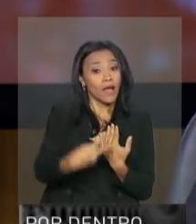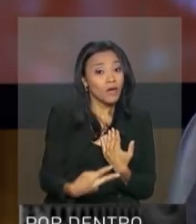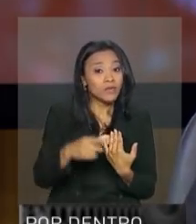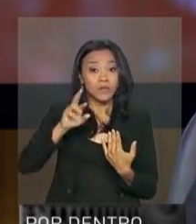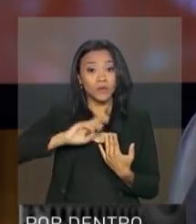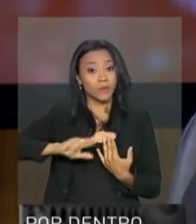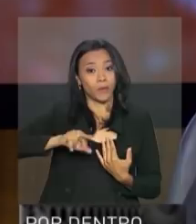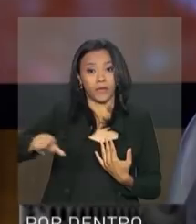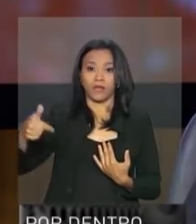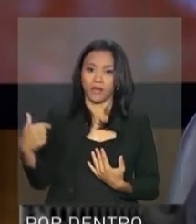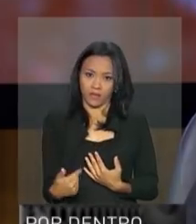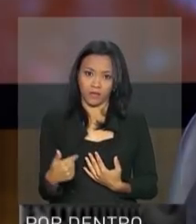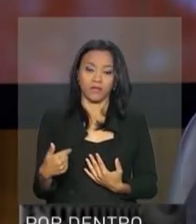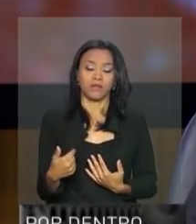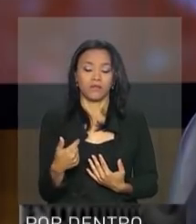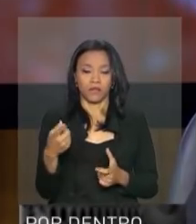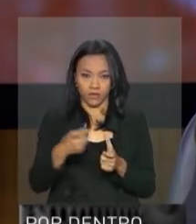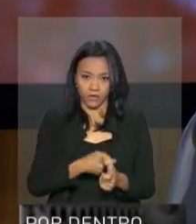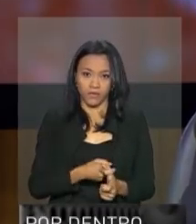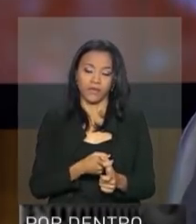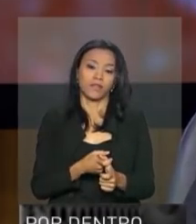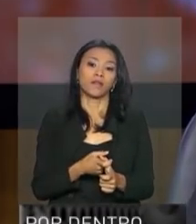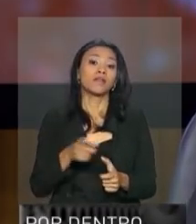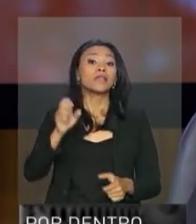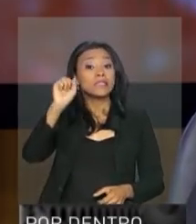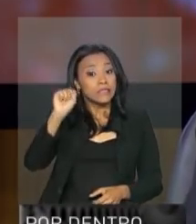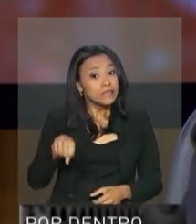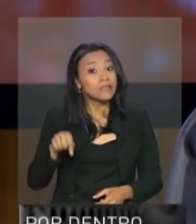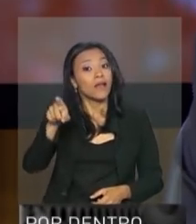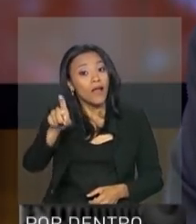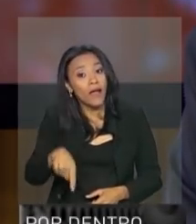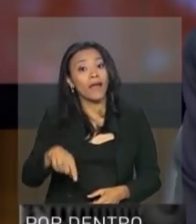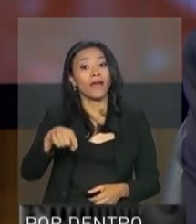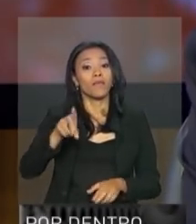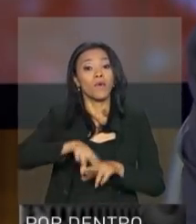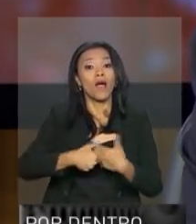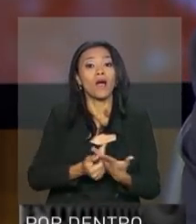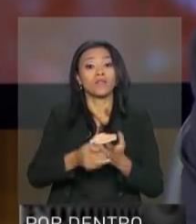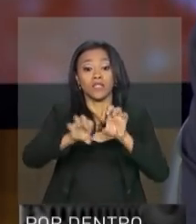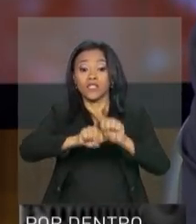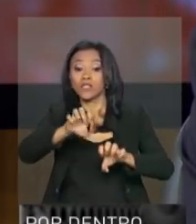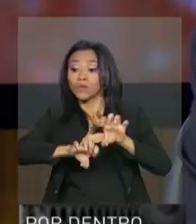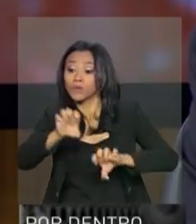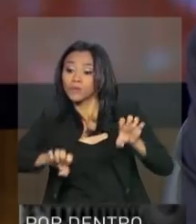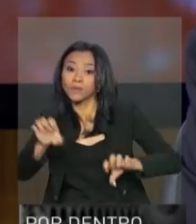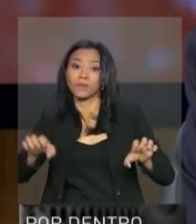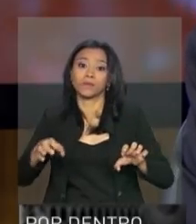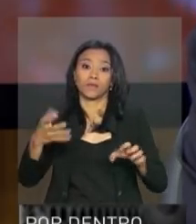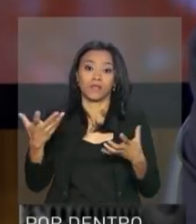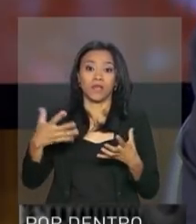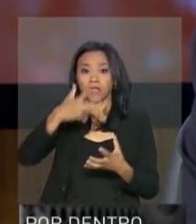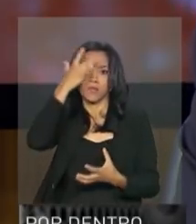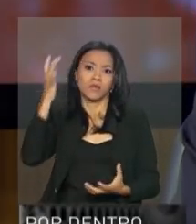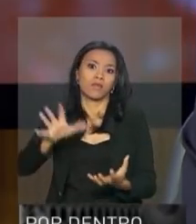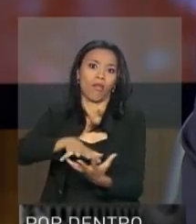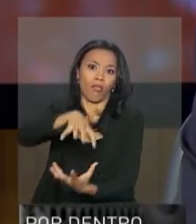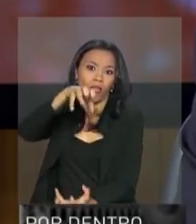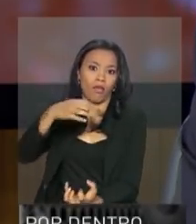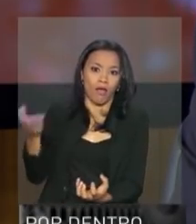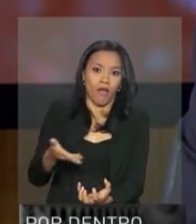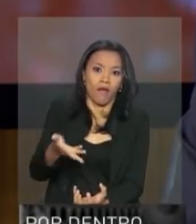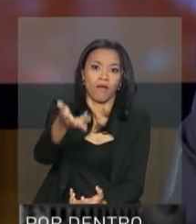muito bem colocou que a causa, aí sim, seriam questões estruturantes do próprio sistema previdenciário, e entro na sua